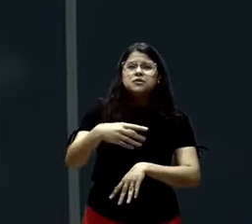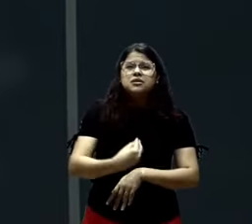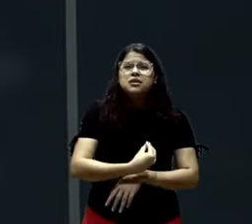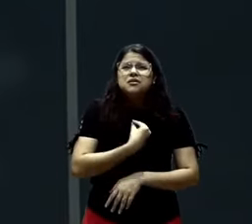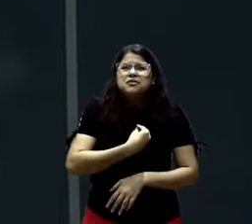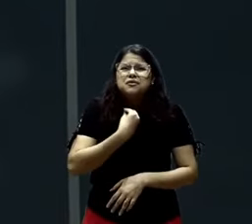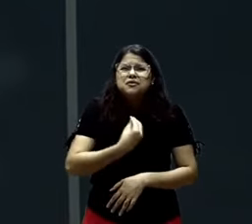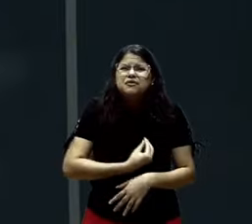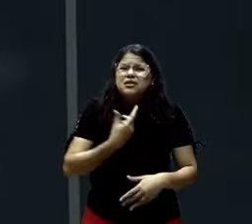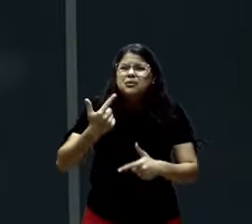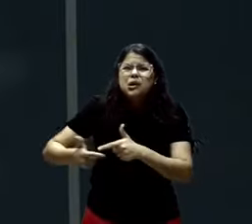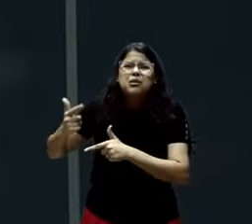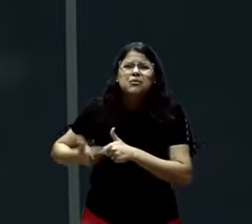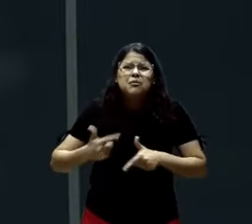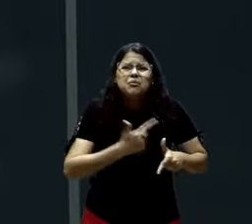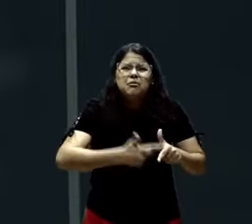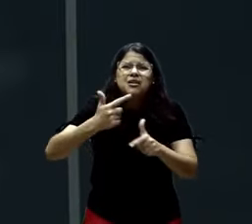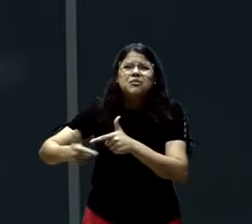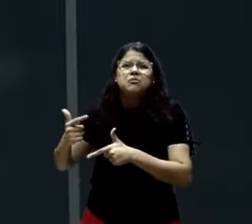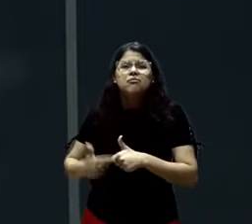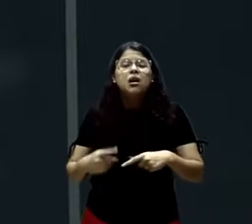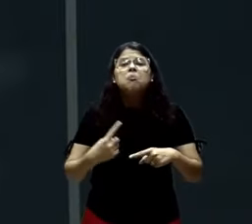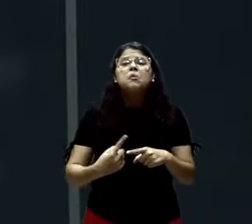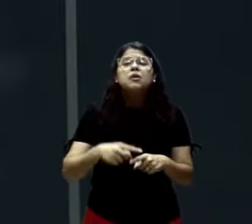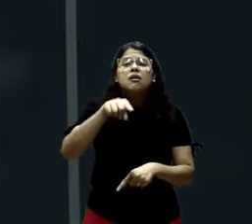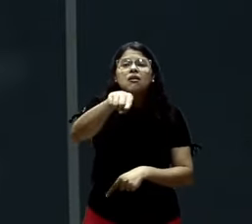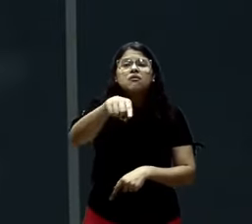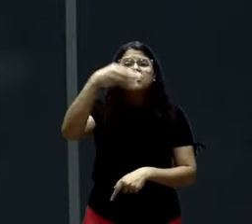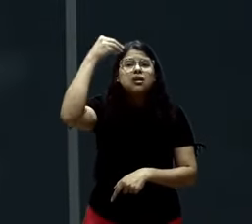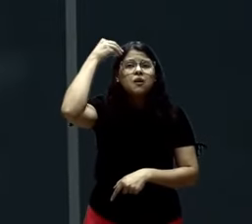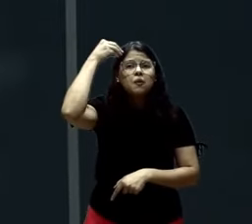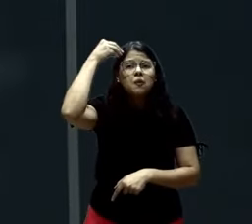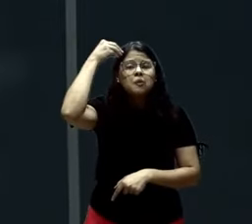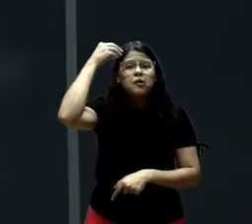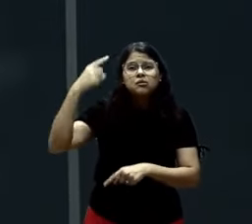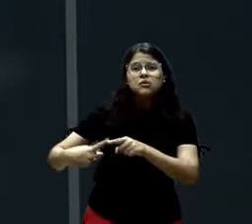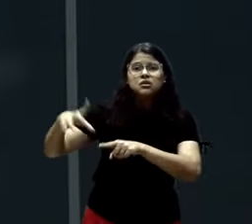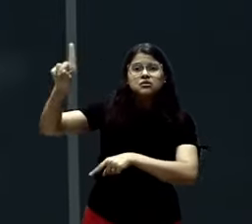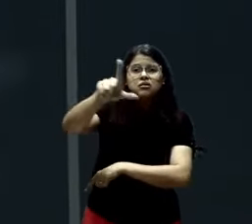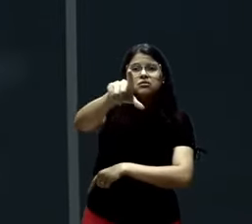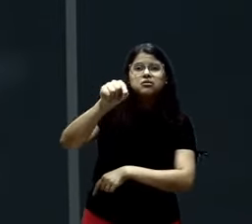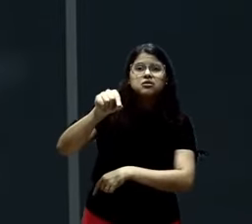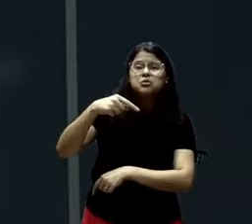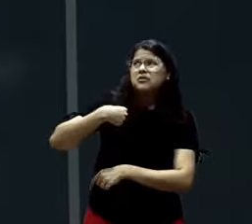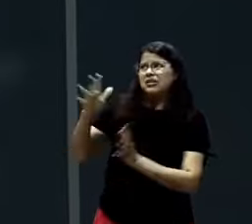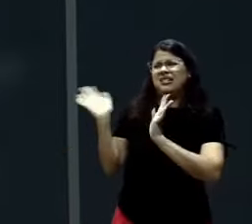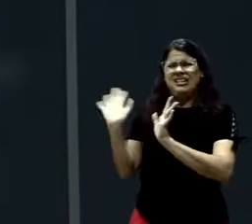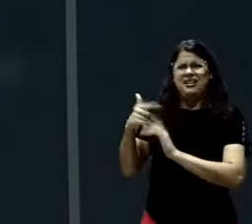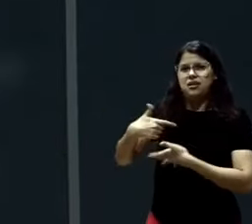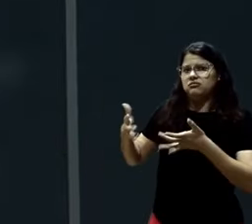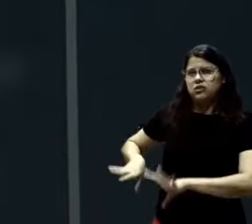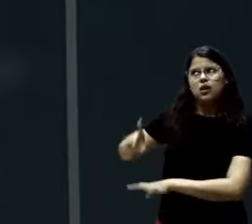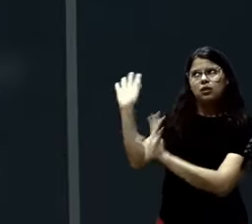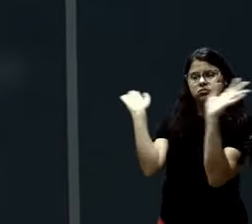você. Por tantas desculpas que você vem dando referente ao chamado de Deus na sua vida, à vontade